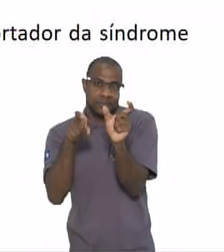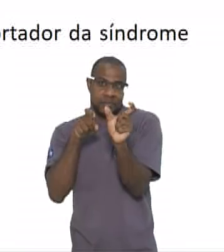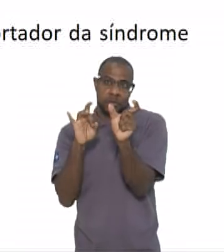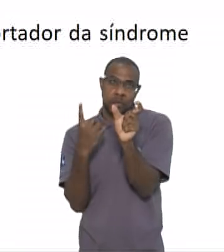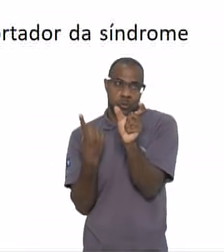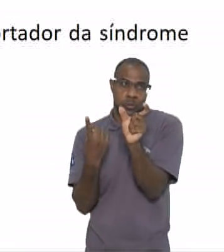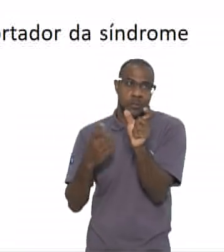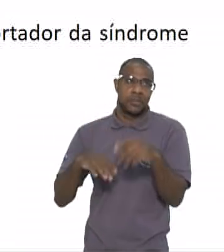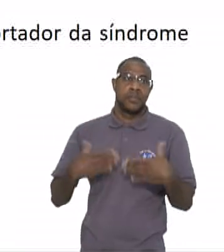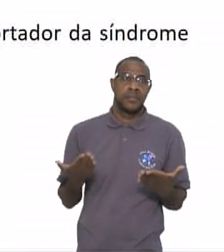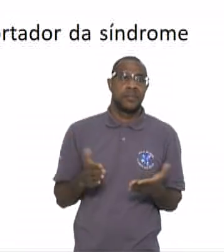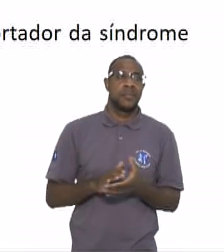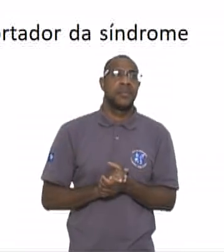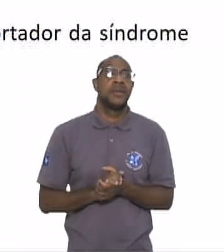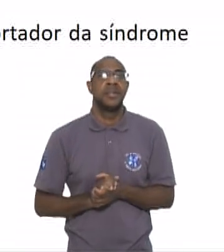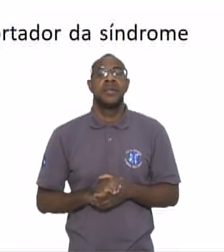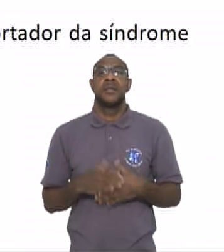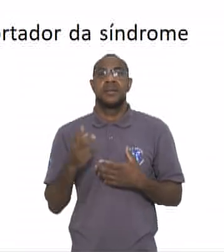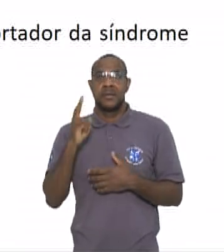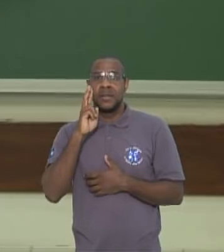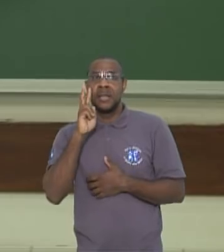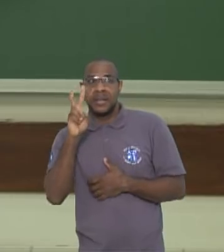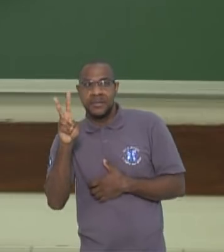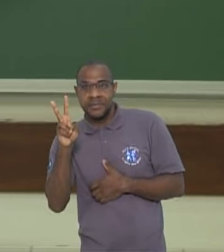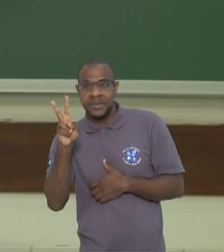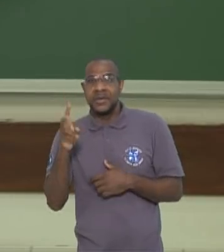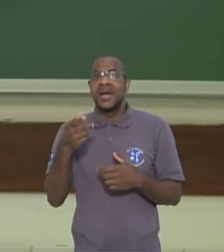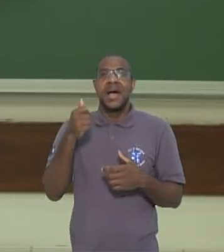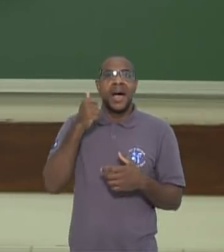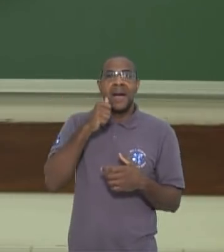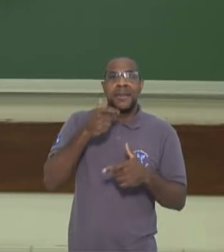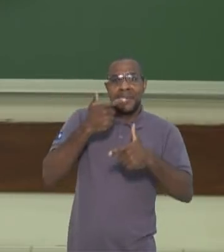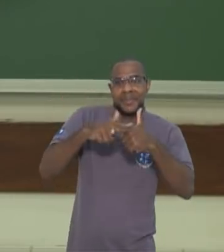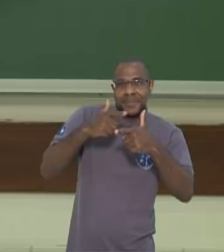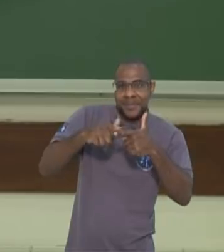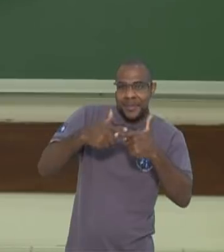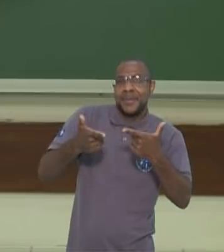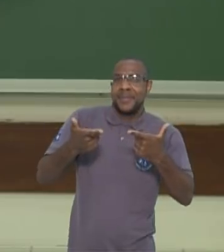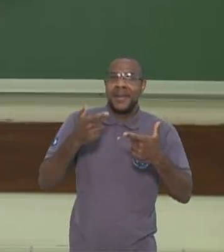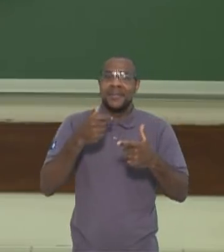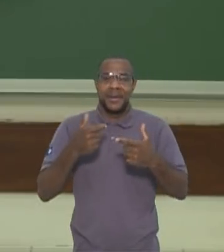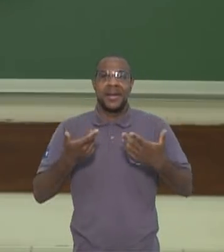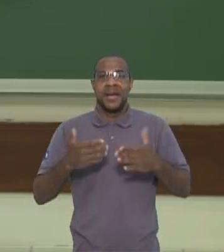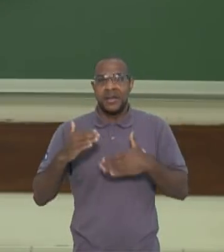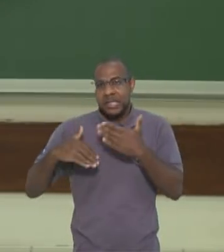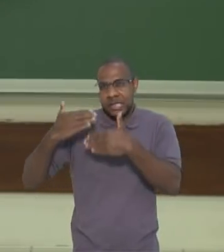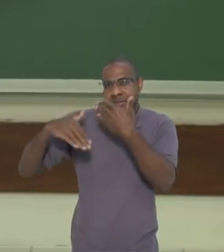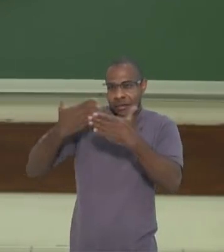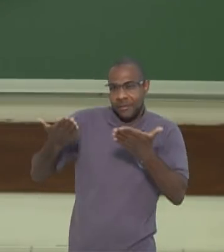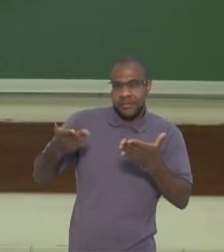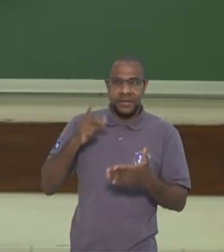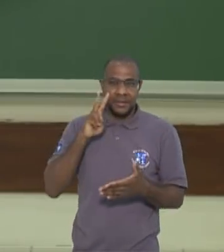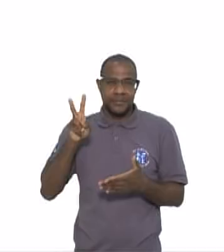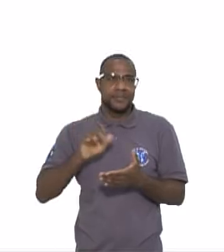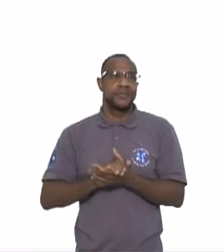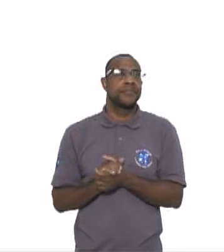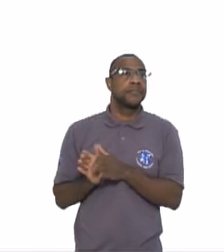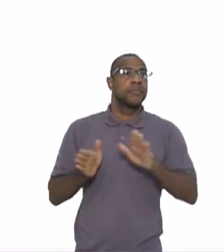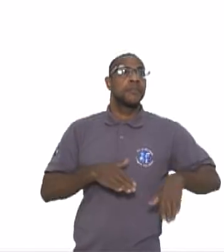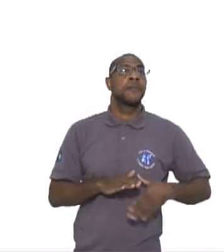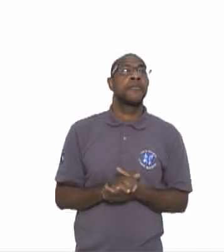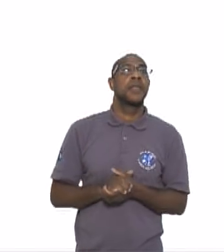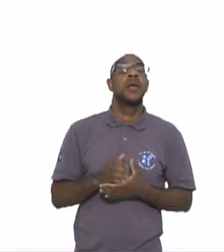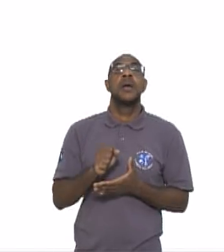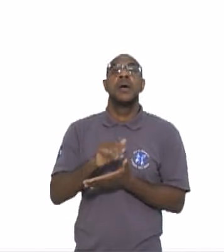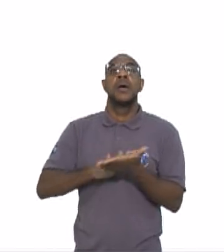todas aí, viram que as outras realmente estão falando da síndrome de Turner, então essa é a única incorreta. Próximo aqui, gente. Analisando